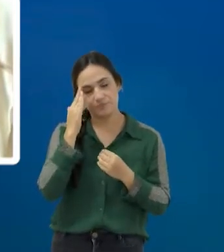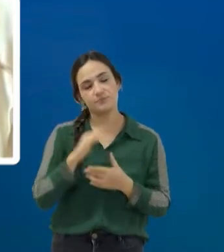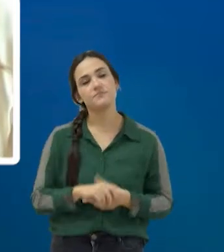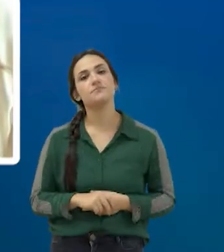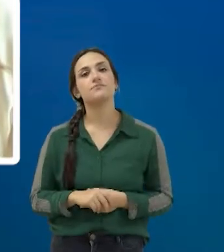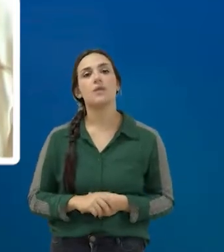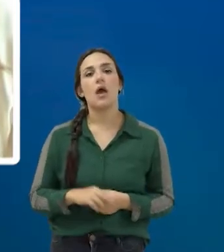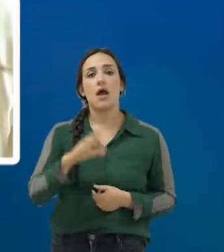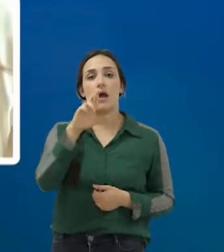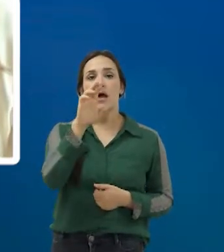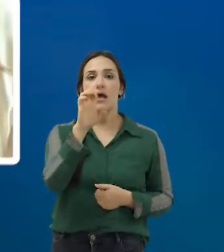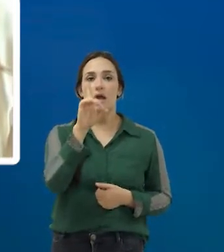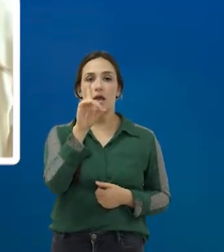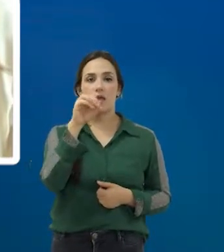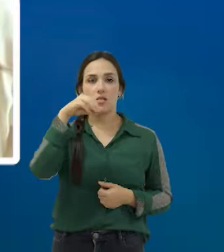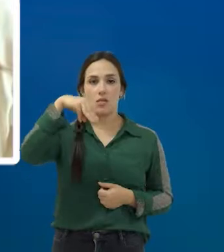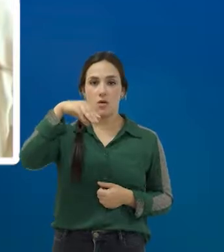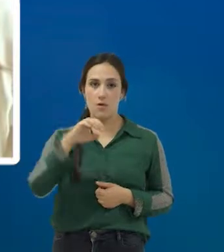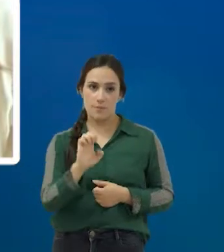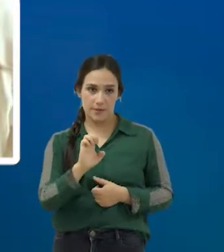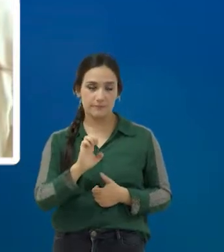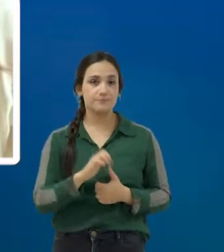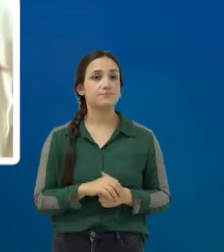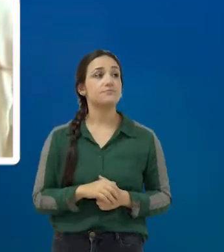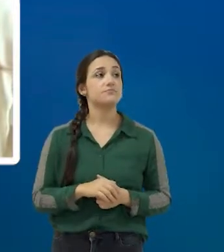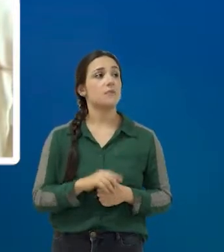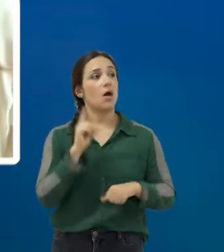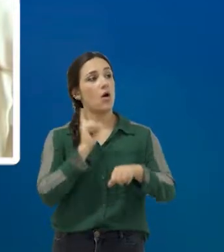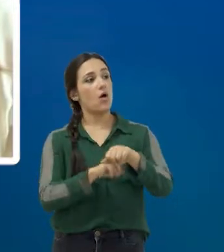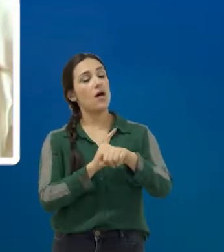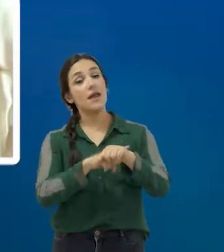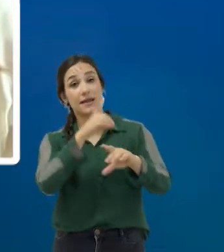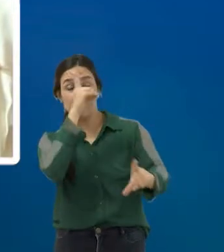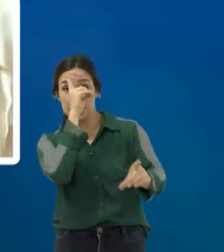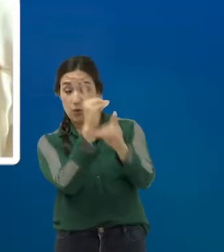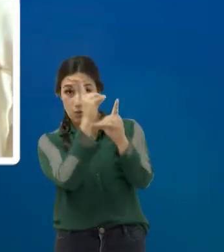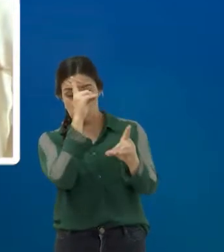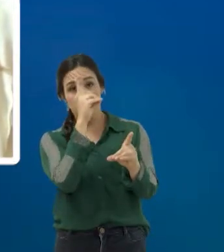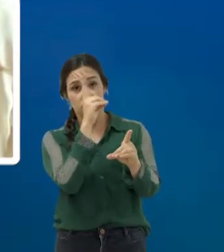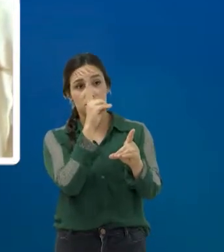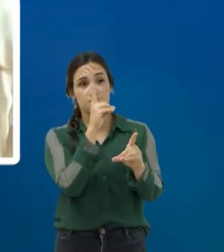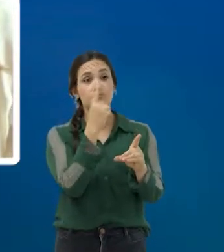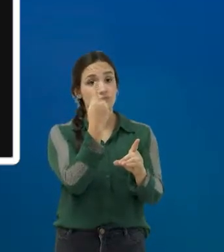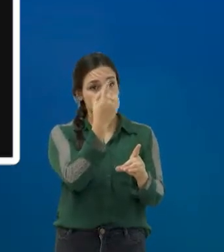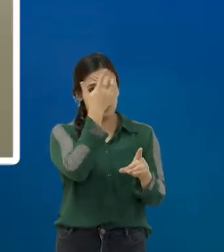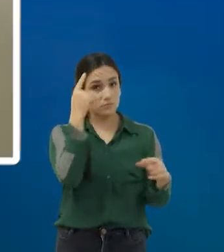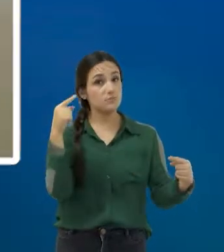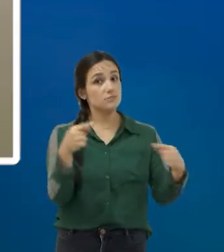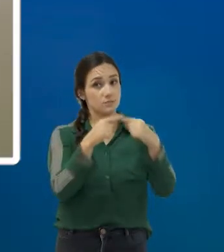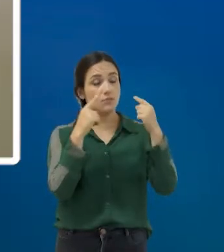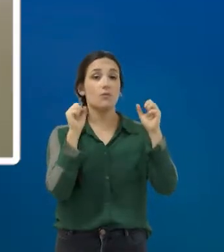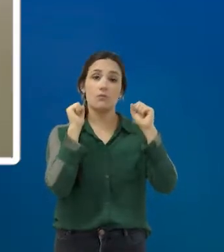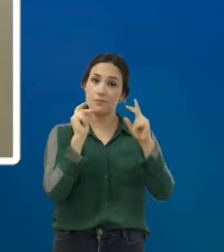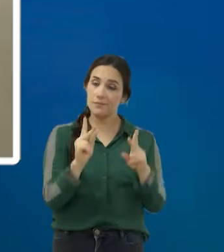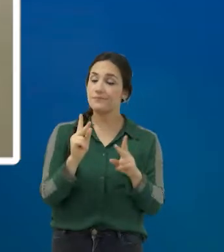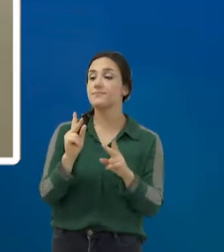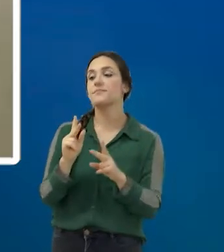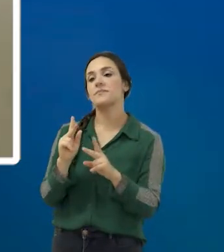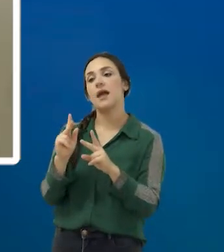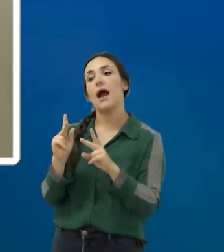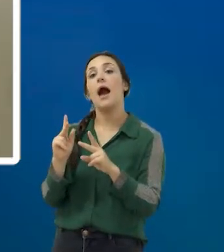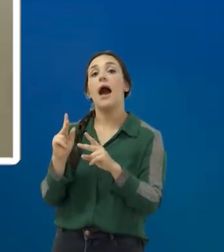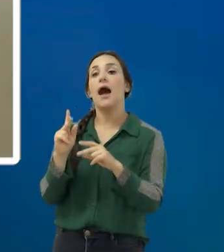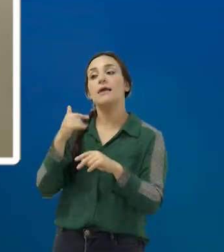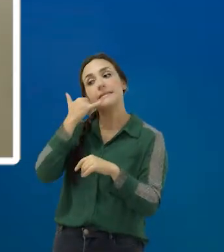Então, o Redome encontra esse doador, os bancos dos hemocentros ou o próprio Redome entram em contato com o